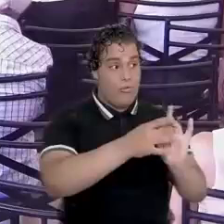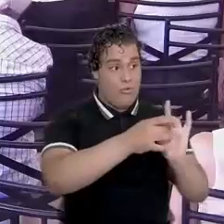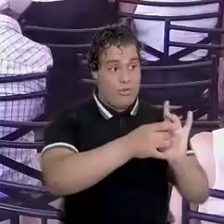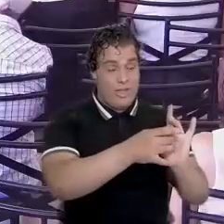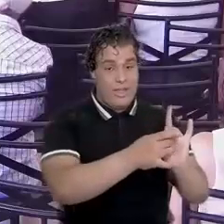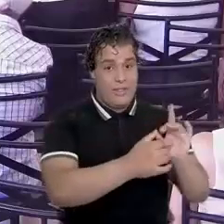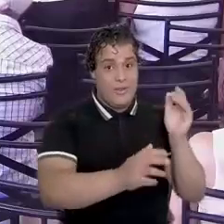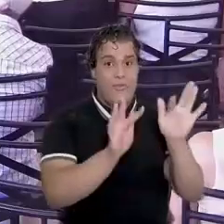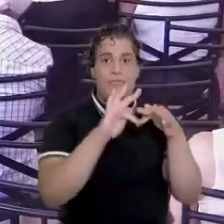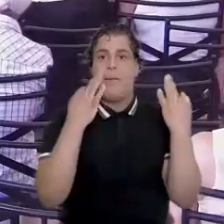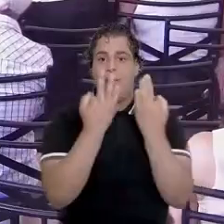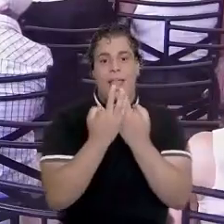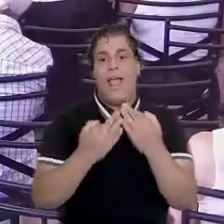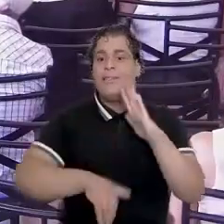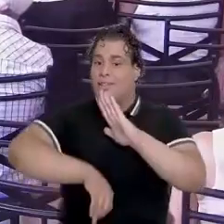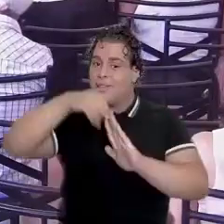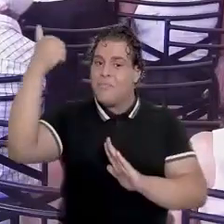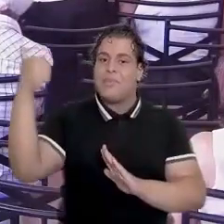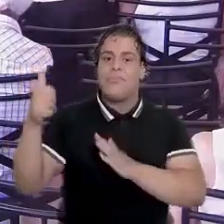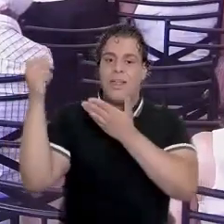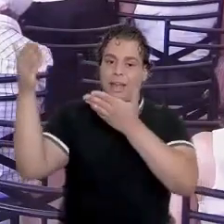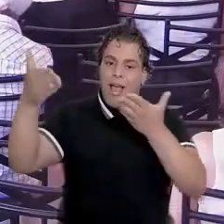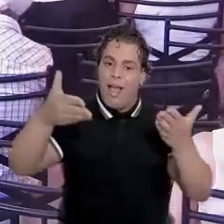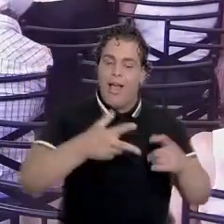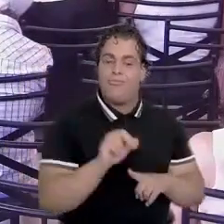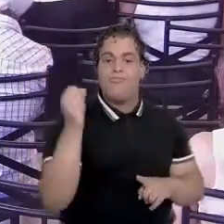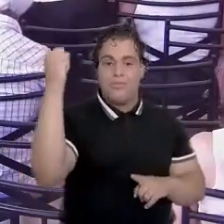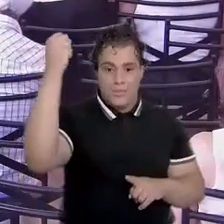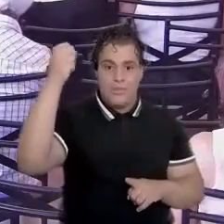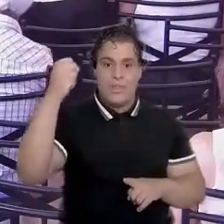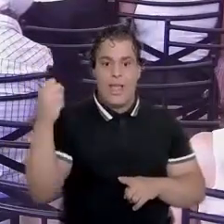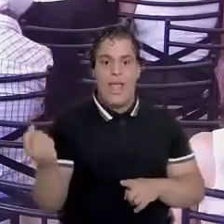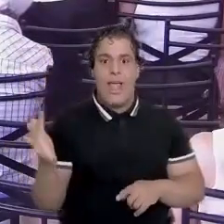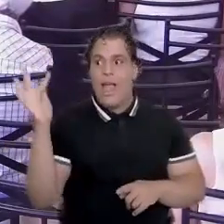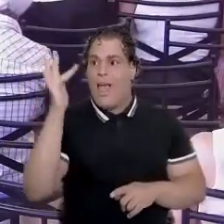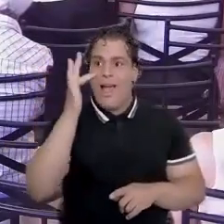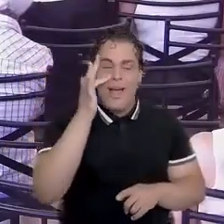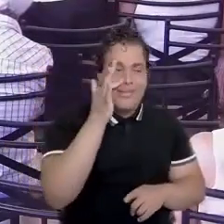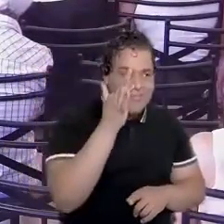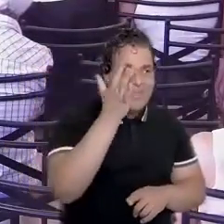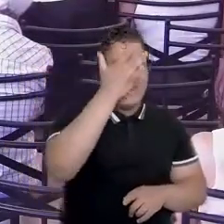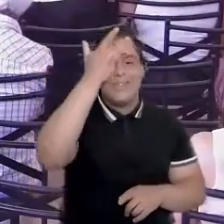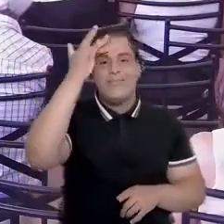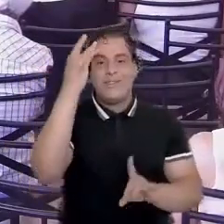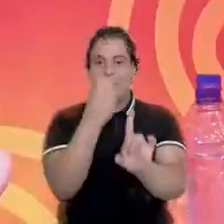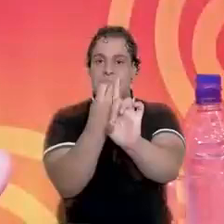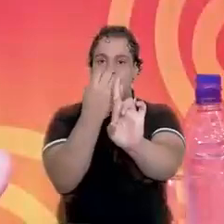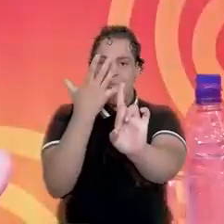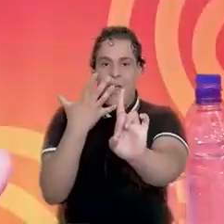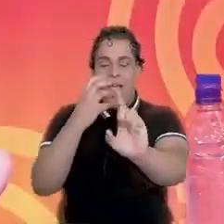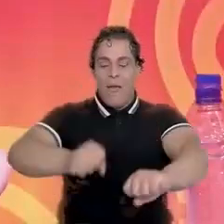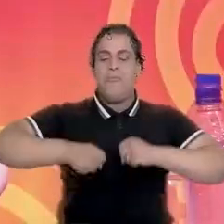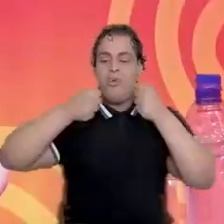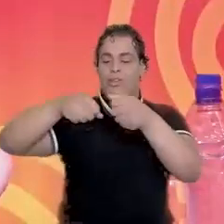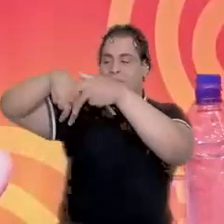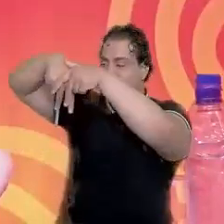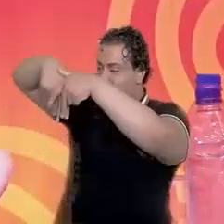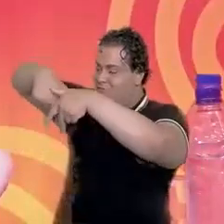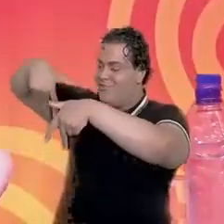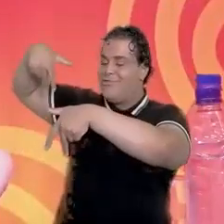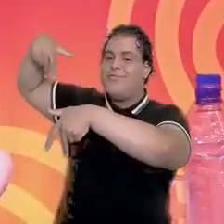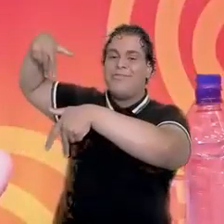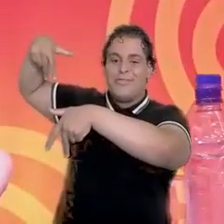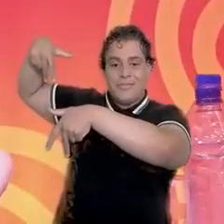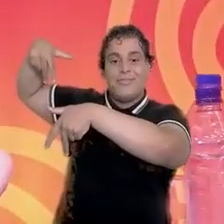de ser a primeira a alcançar tanto, e sai inspirando outras pessoas que vêm, né? É o poder da ancestralidade.